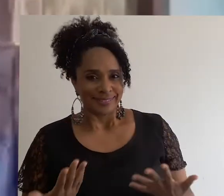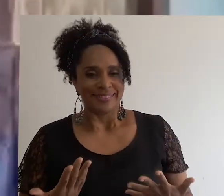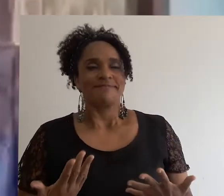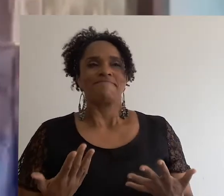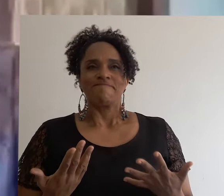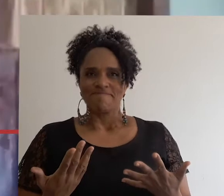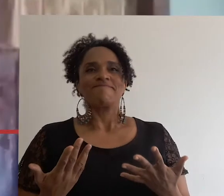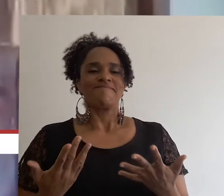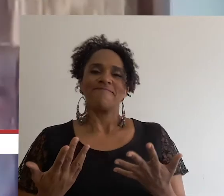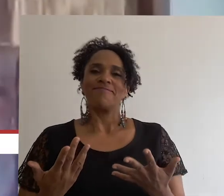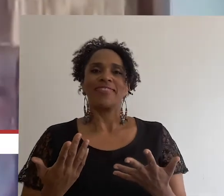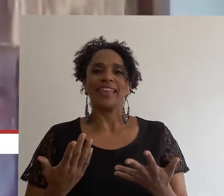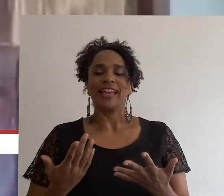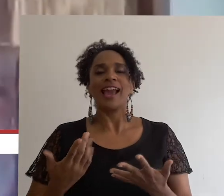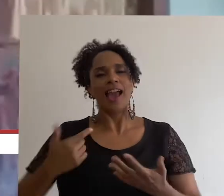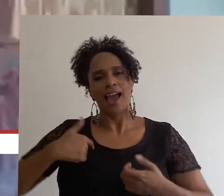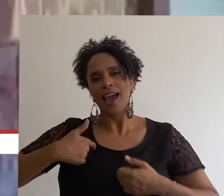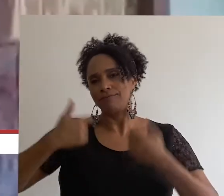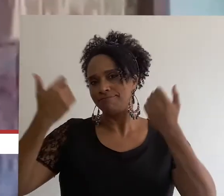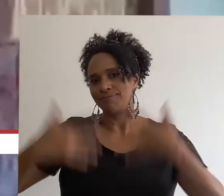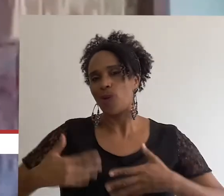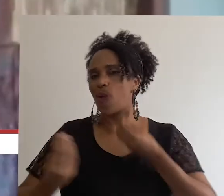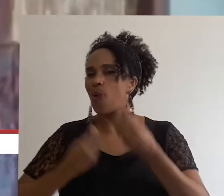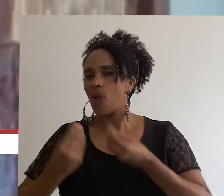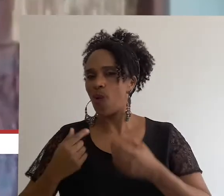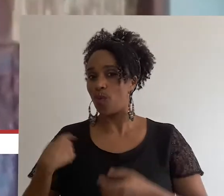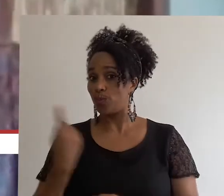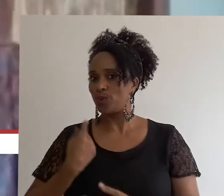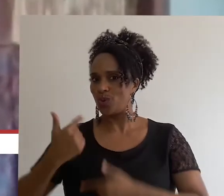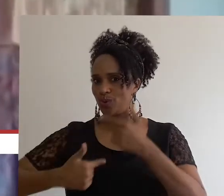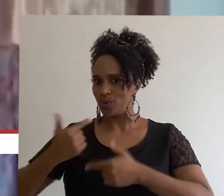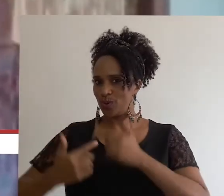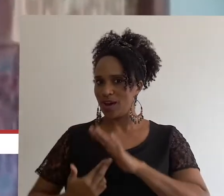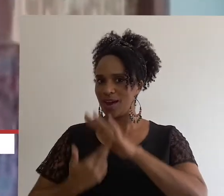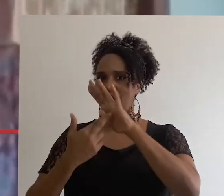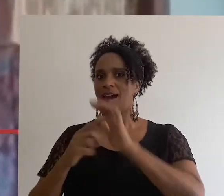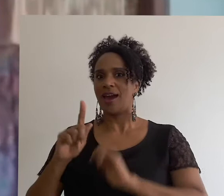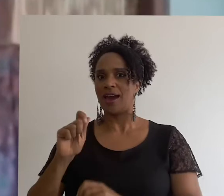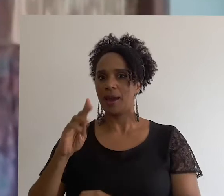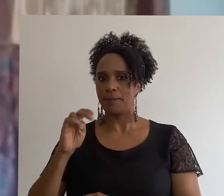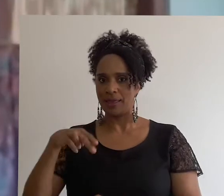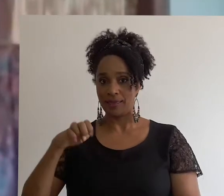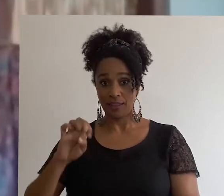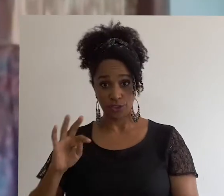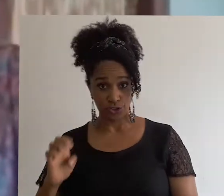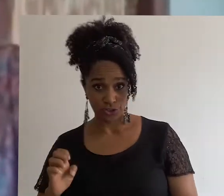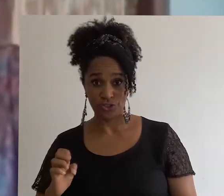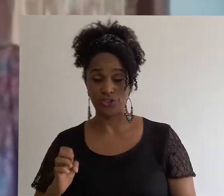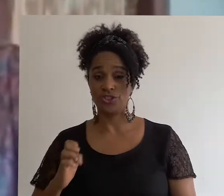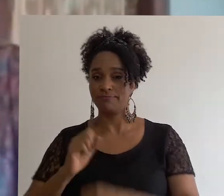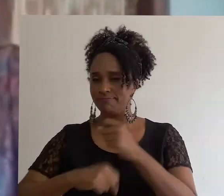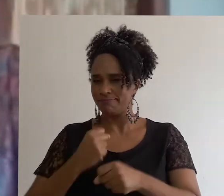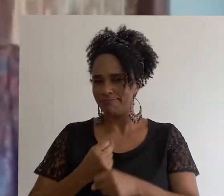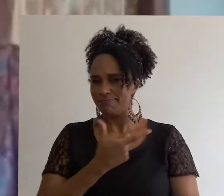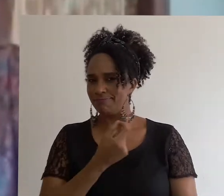Bem, Bárbara, aqui estou para falar um pouco das atribuições, das ações do gabinete, da atuação, das ações do gabinete nesse ano